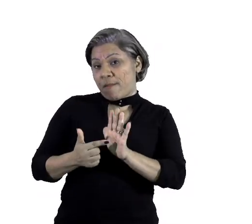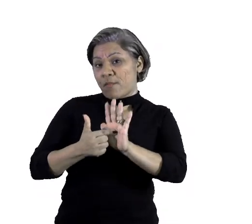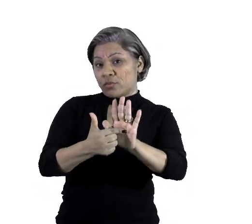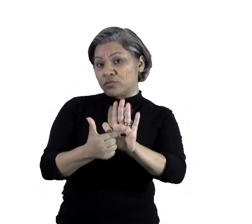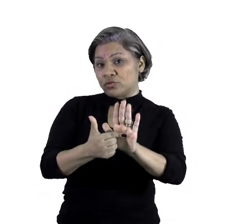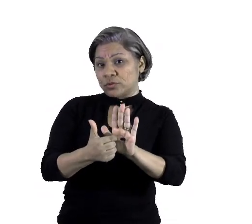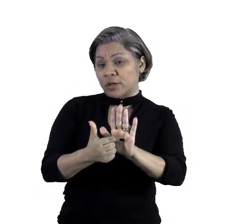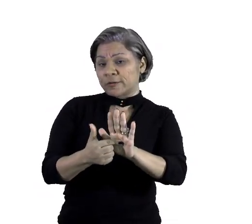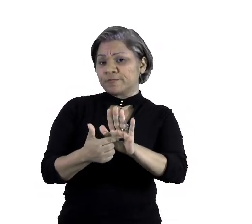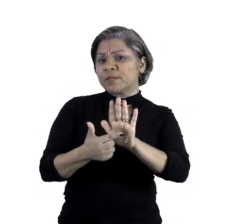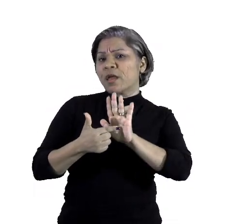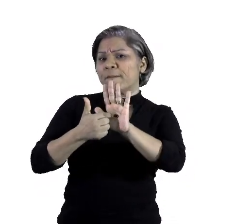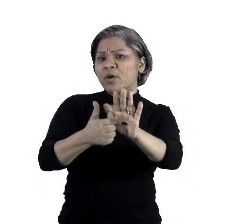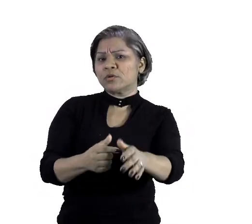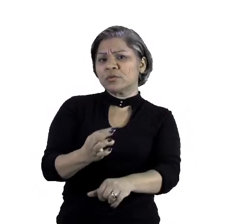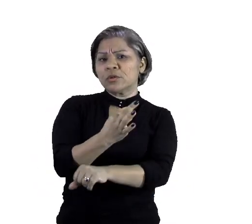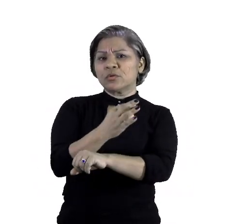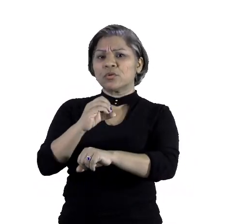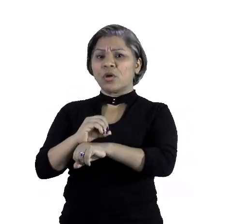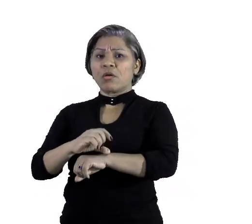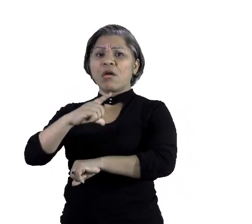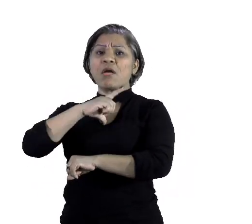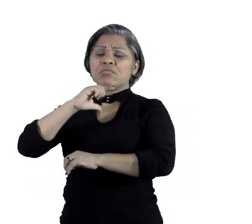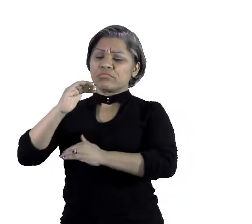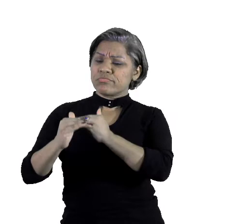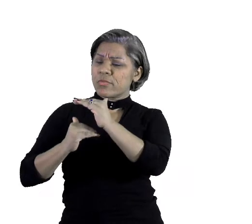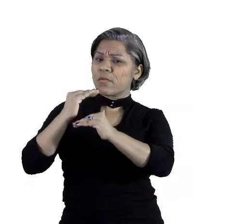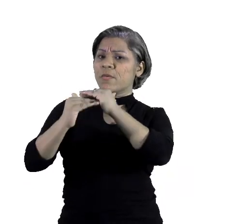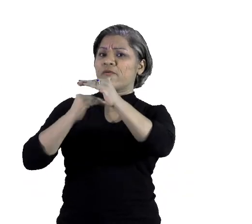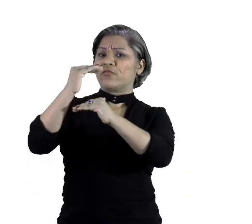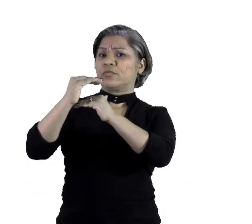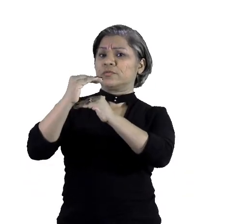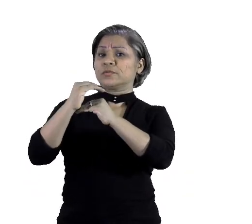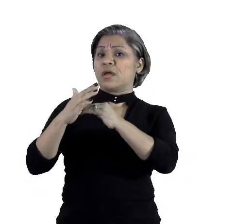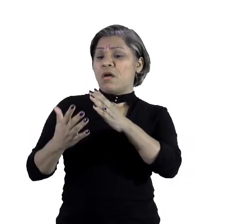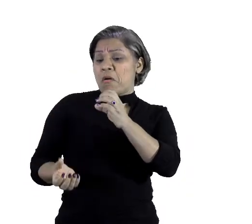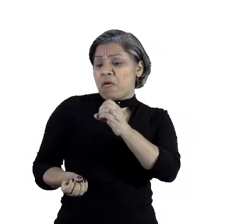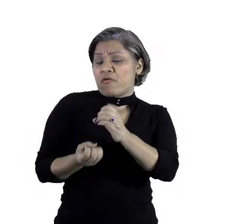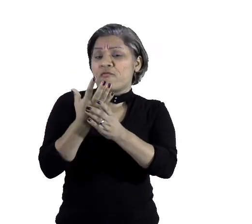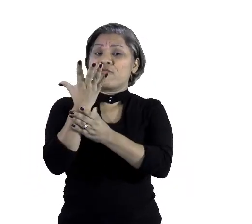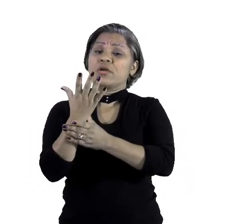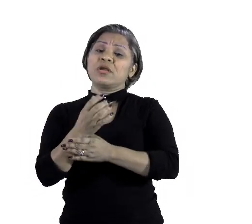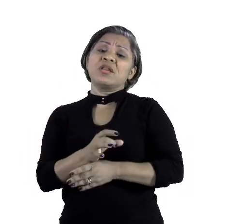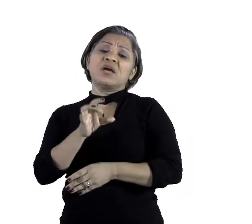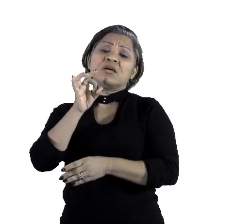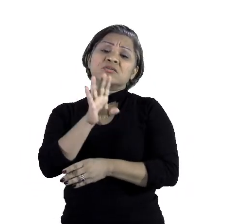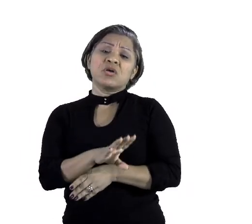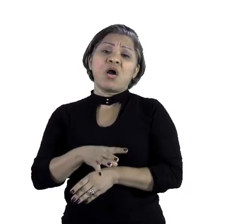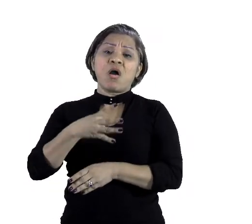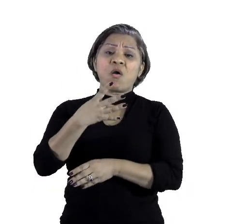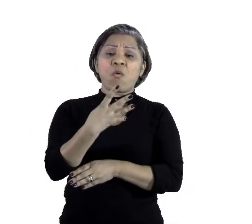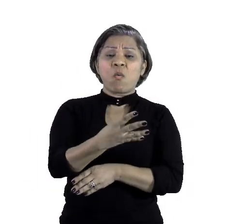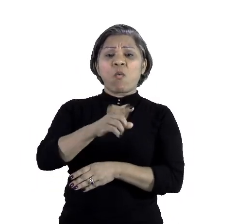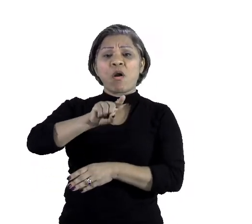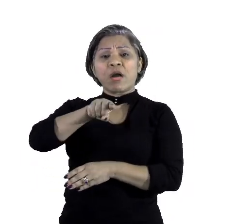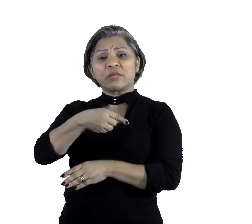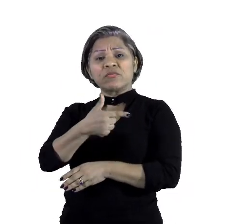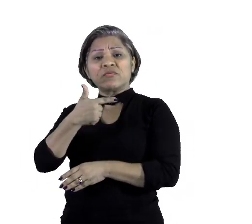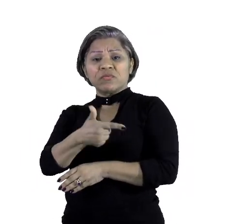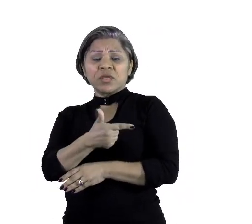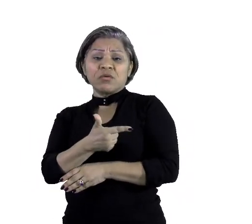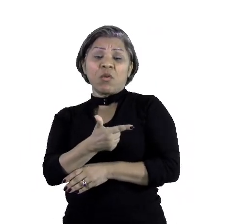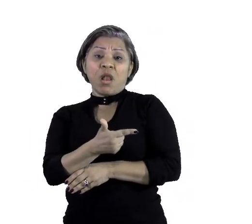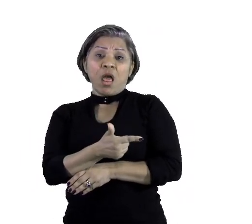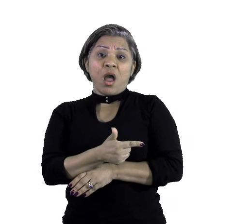que o Tocantins tem uma evolução. Quando o estado foi criado, tinha apenas 4,2 milhões de cabeças. Hoje nós temos